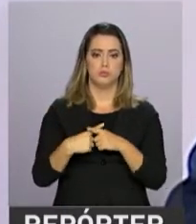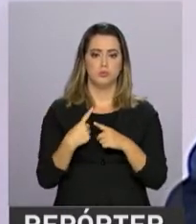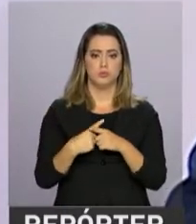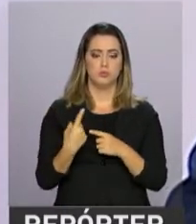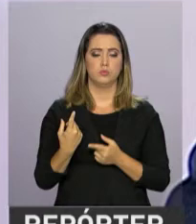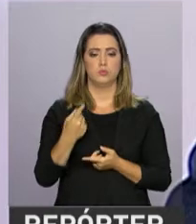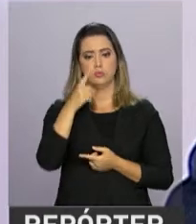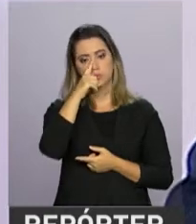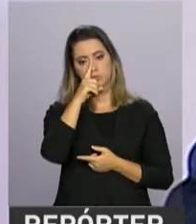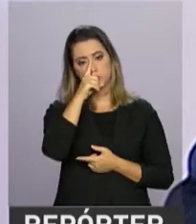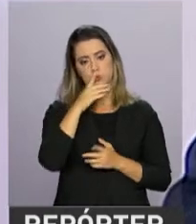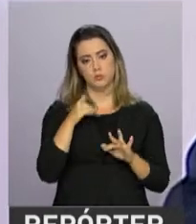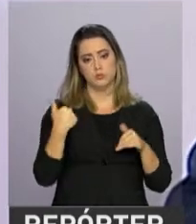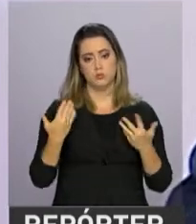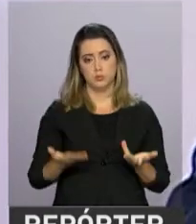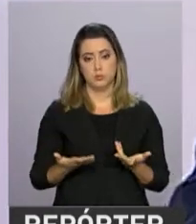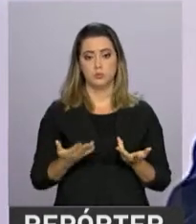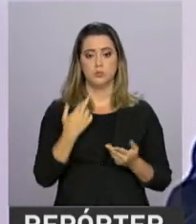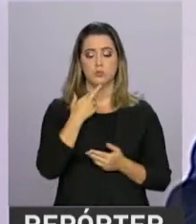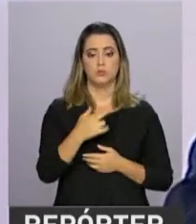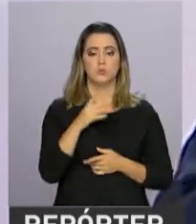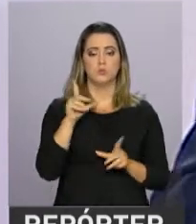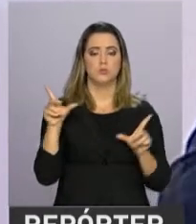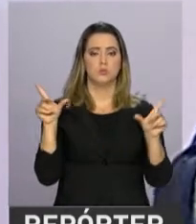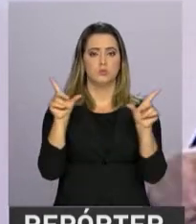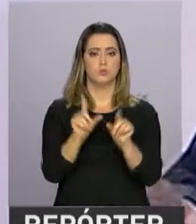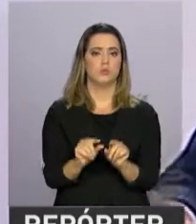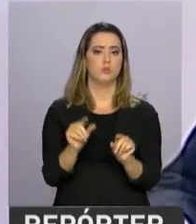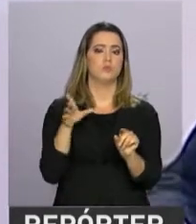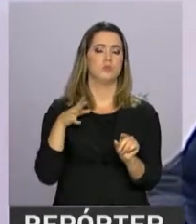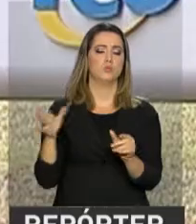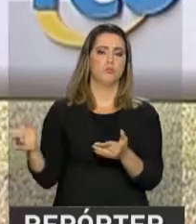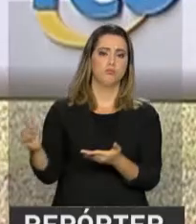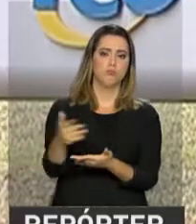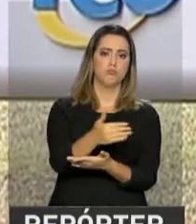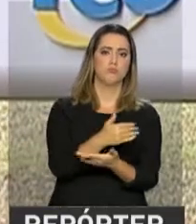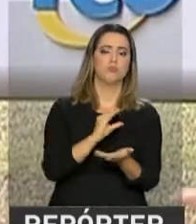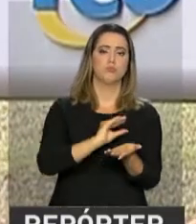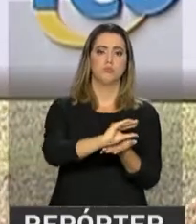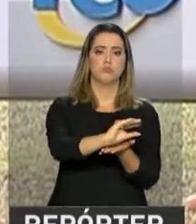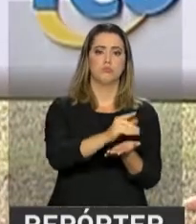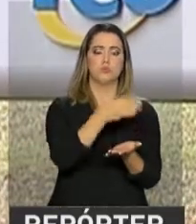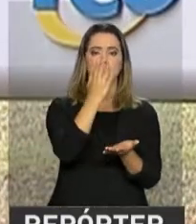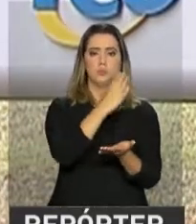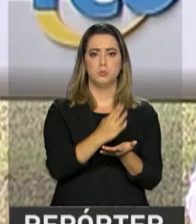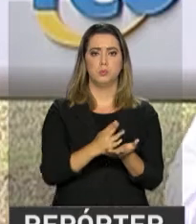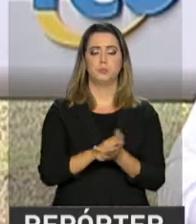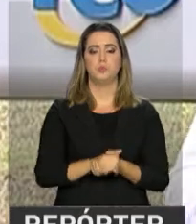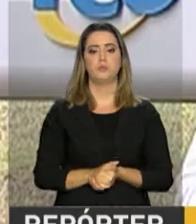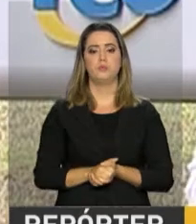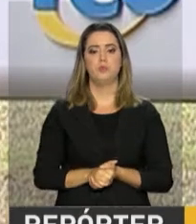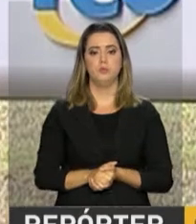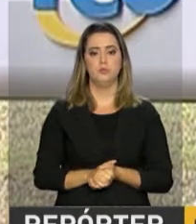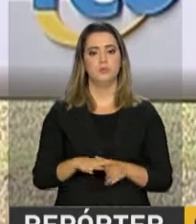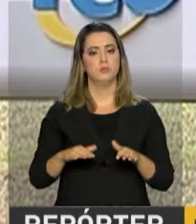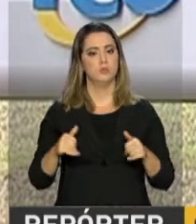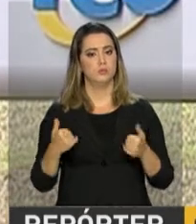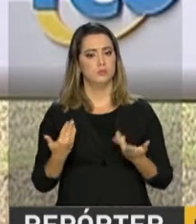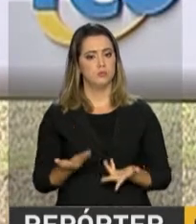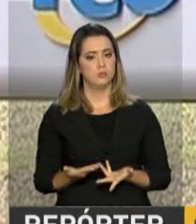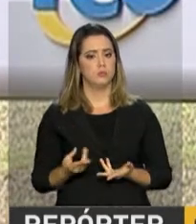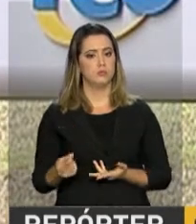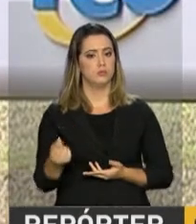do risco e, em consequência, queda geral no nível de investimentos. De acordo com o ministro, os subsídios concedidos